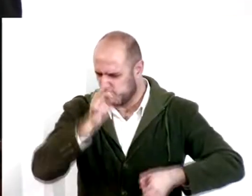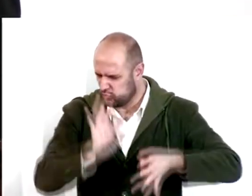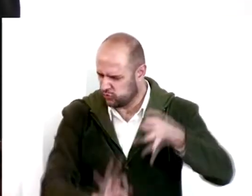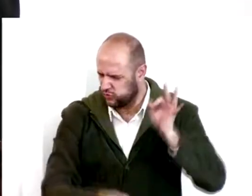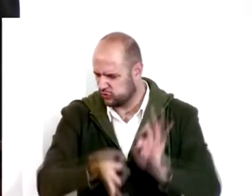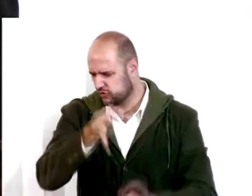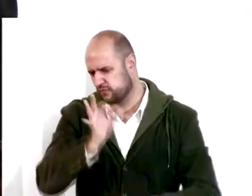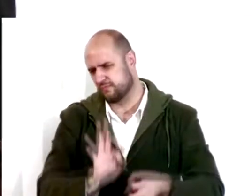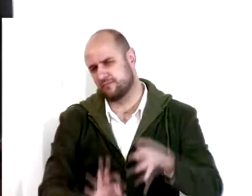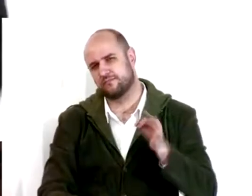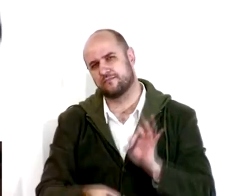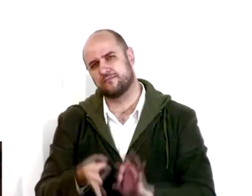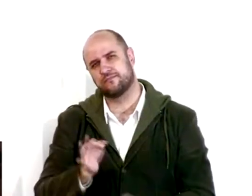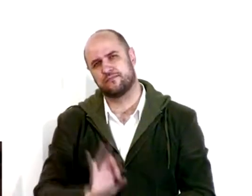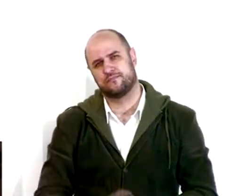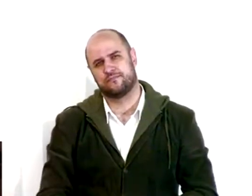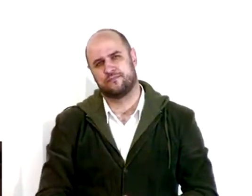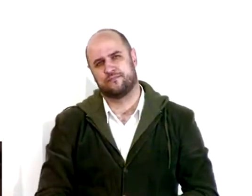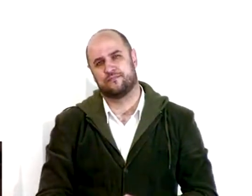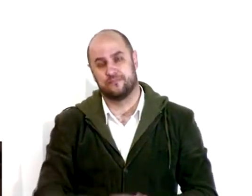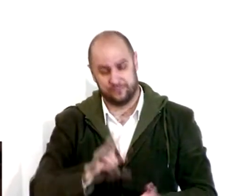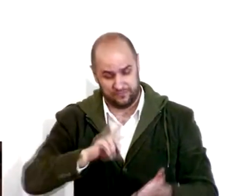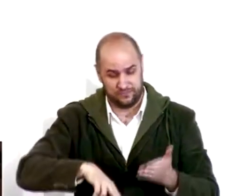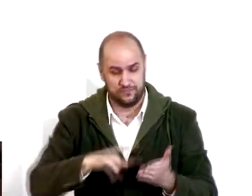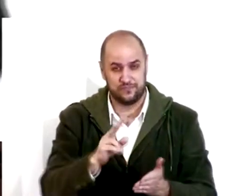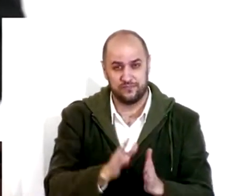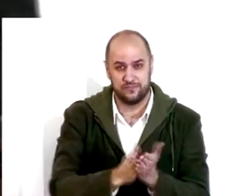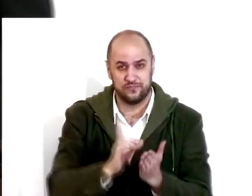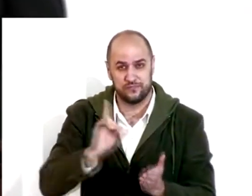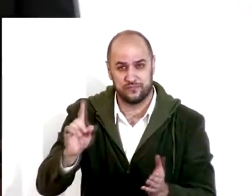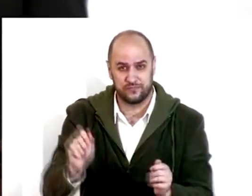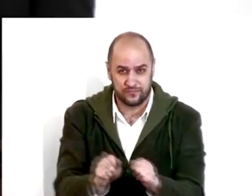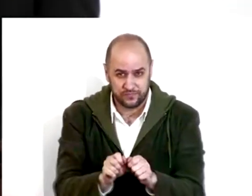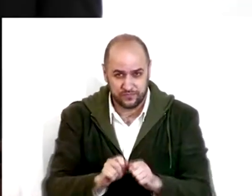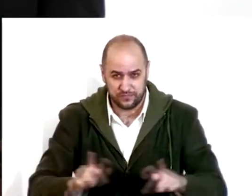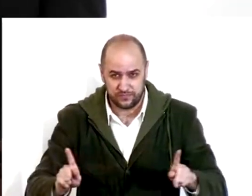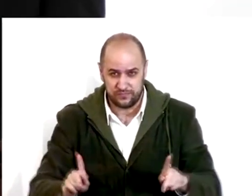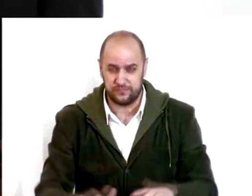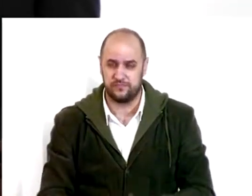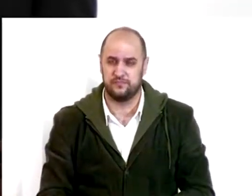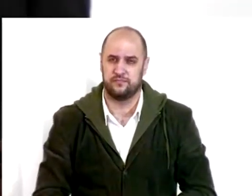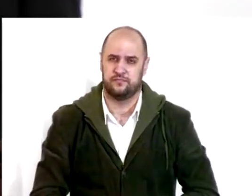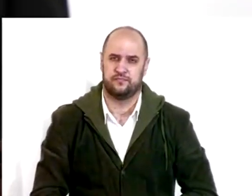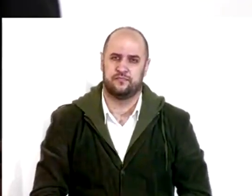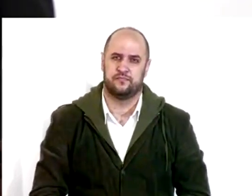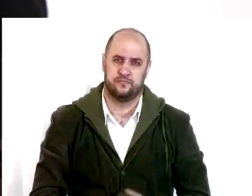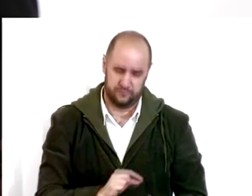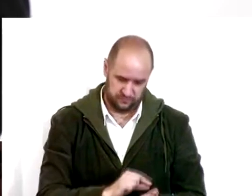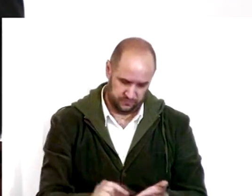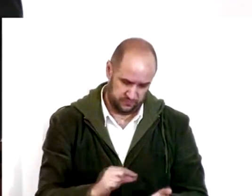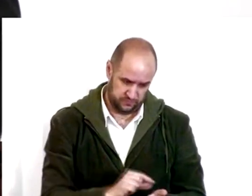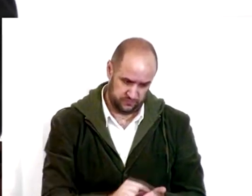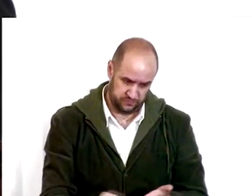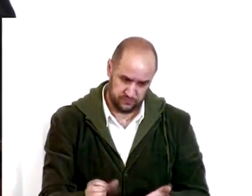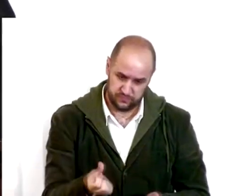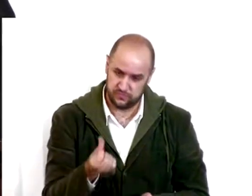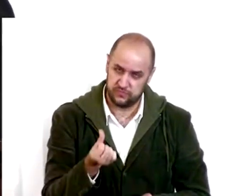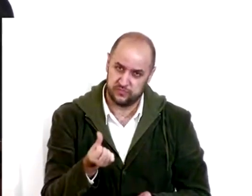julgados. Abra sua Bíblia aí no livro de Apocalipse, versos 6,